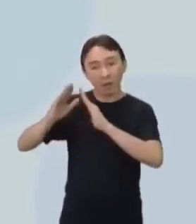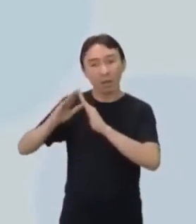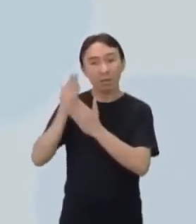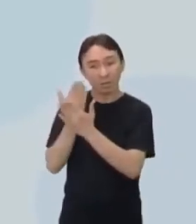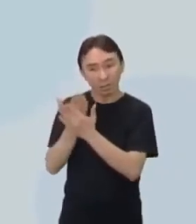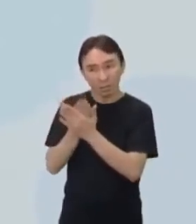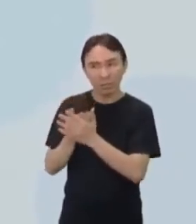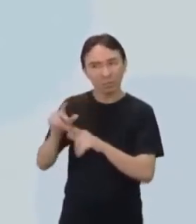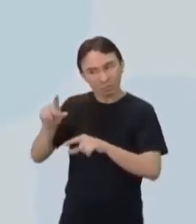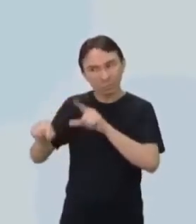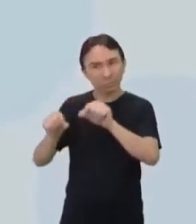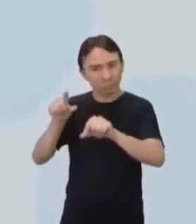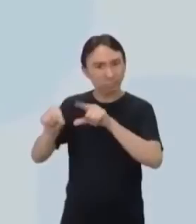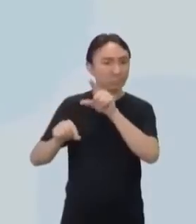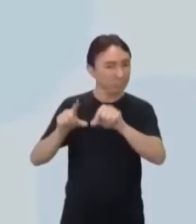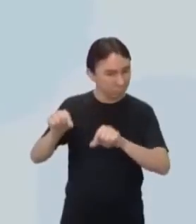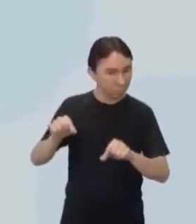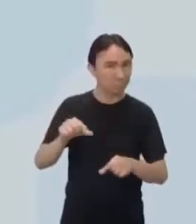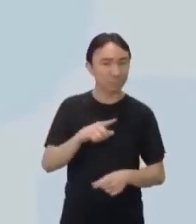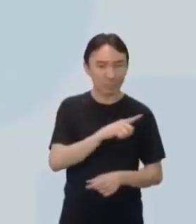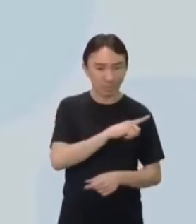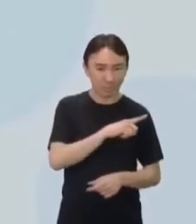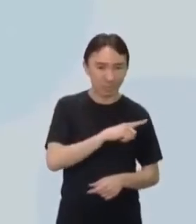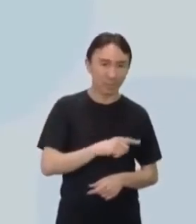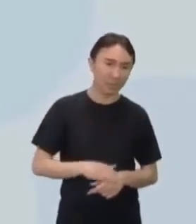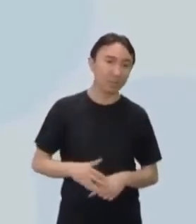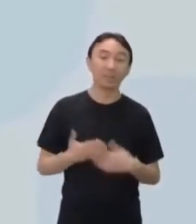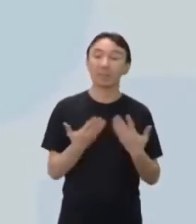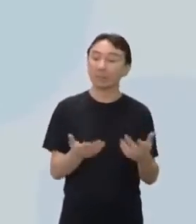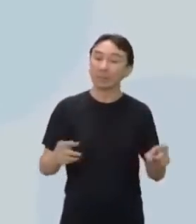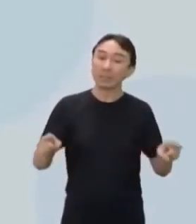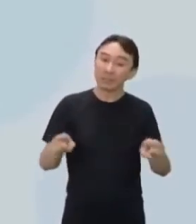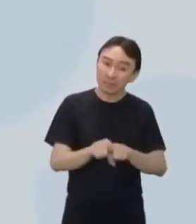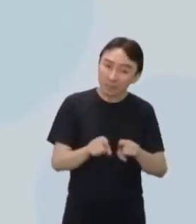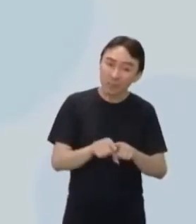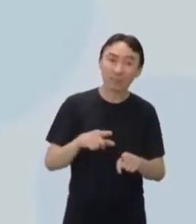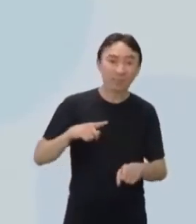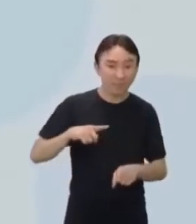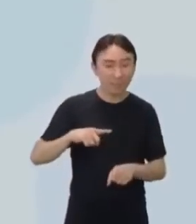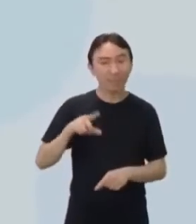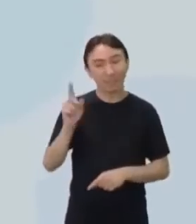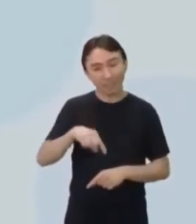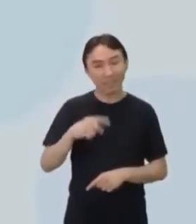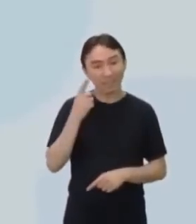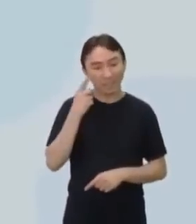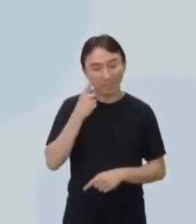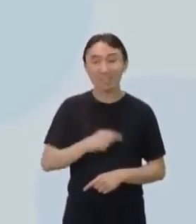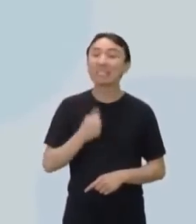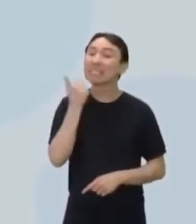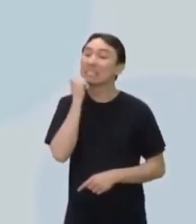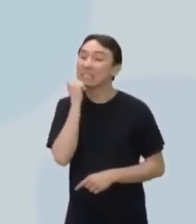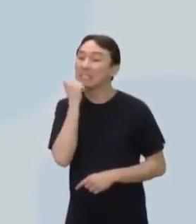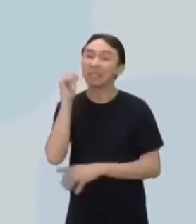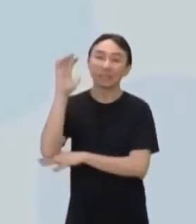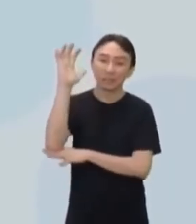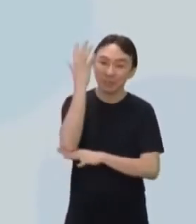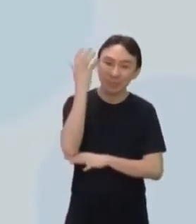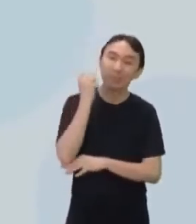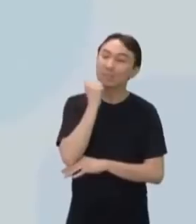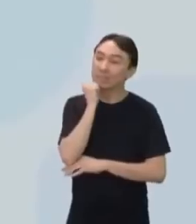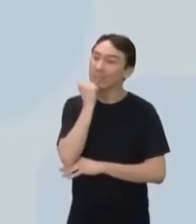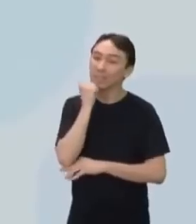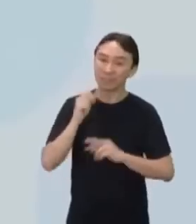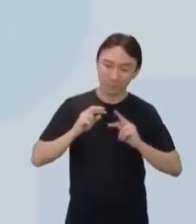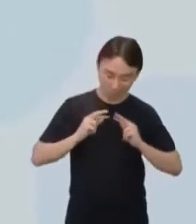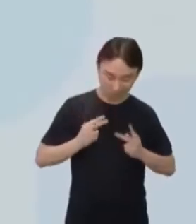essa amostra. E também tem uma amostra específica de ciências da natureza e ciências humanas, tá bom? Porque a